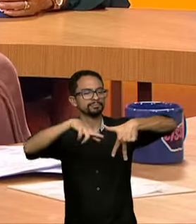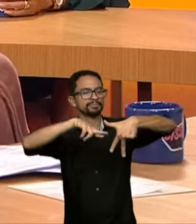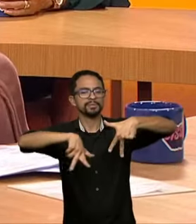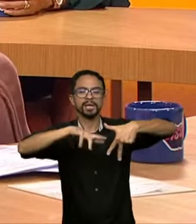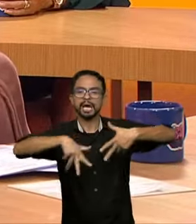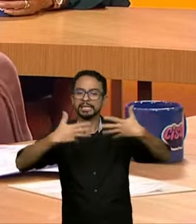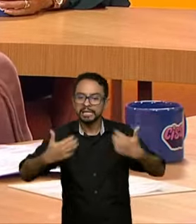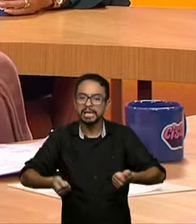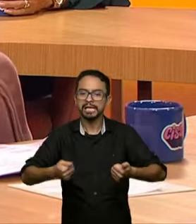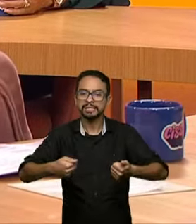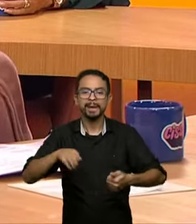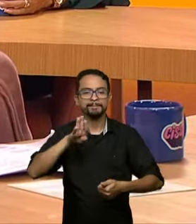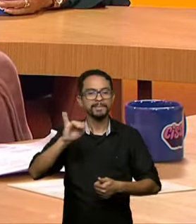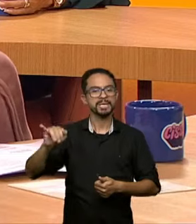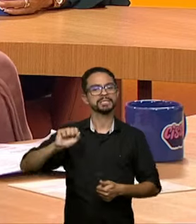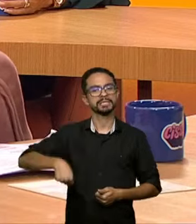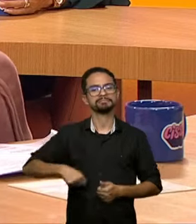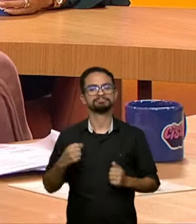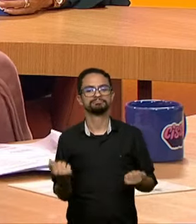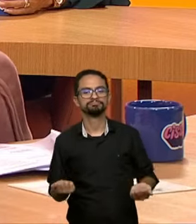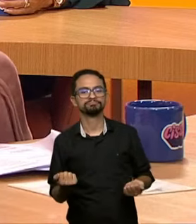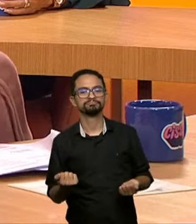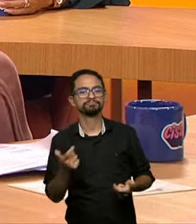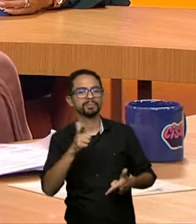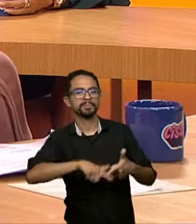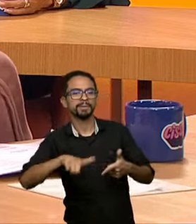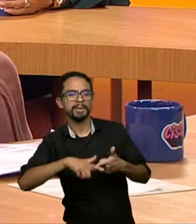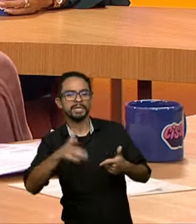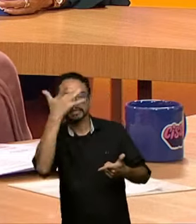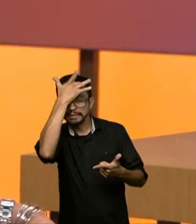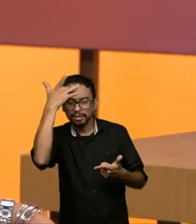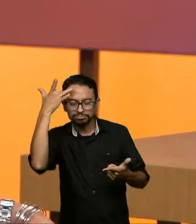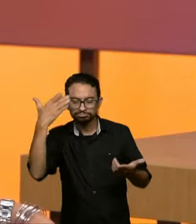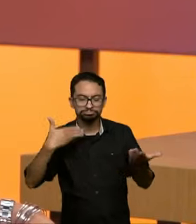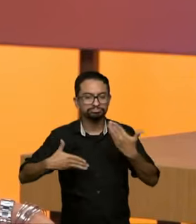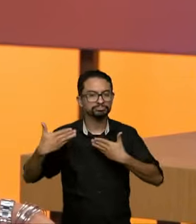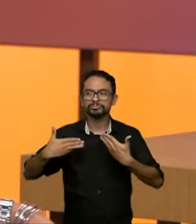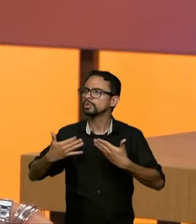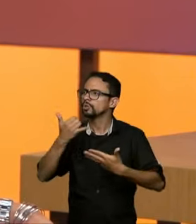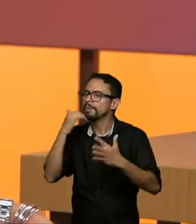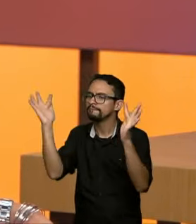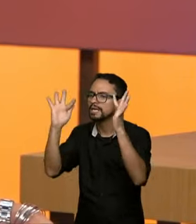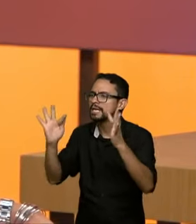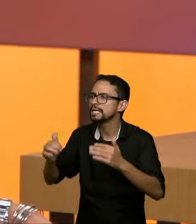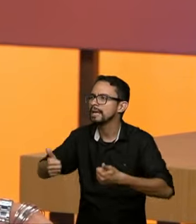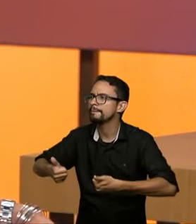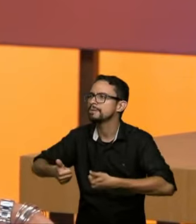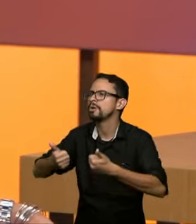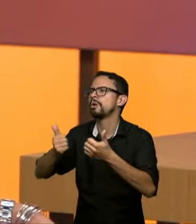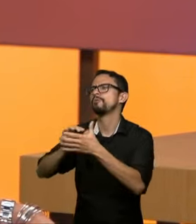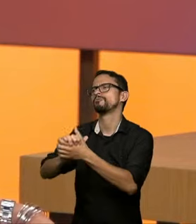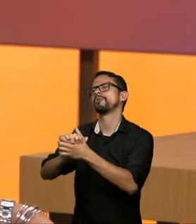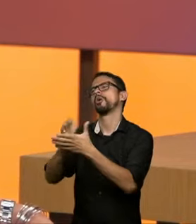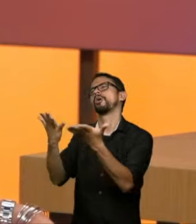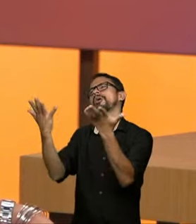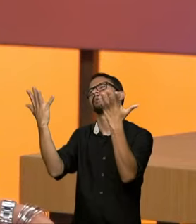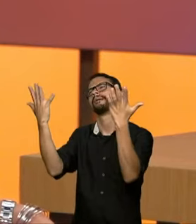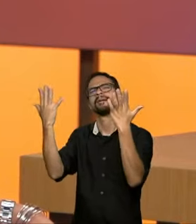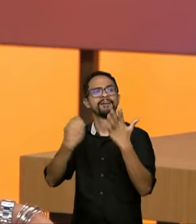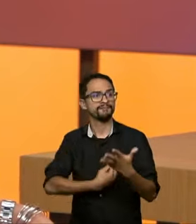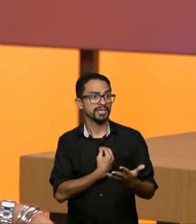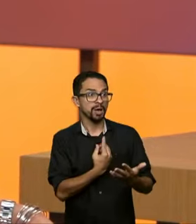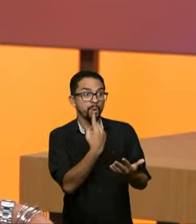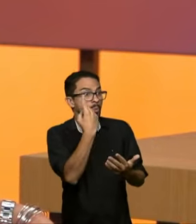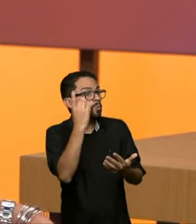vi que minha garota, saúde estava ferrando, entendeu? E... pelo amor de Deus, gente, vamos ser felizes, pelo amor de Jesus Christ. É porque a vida é uma